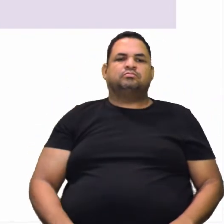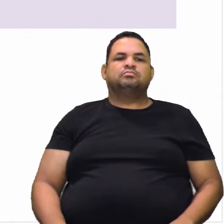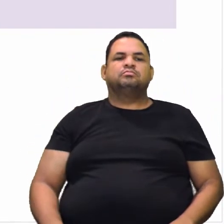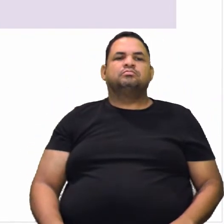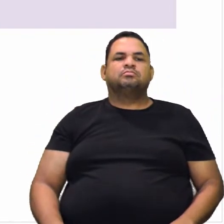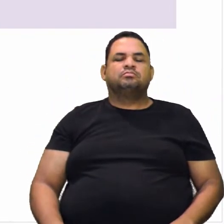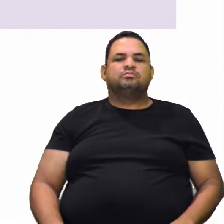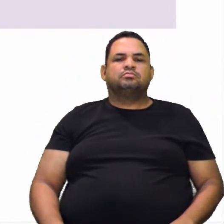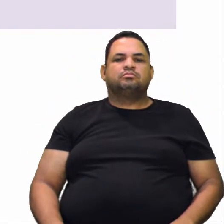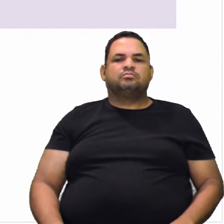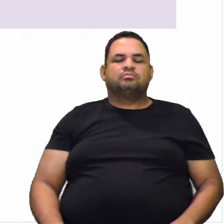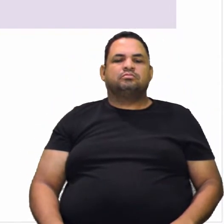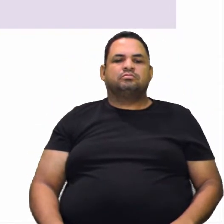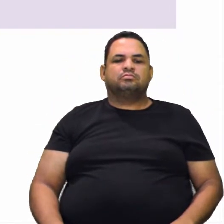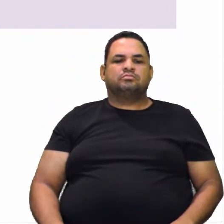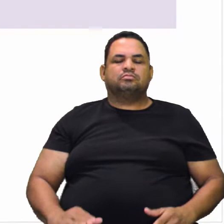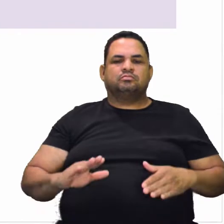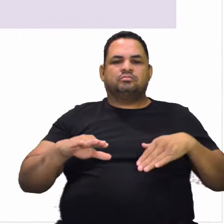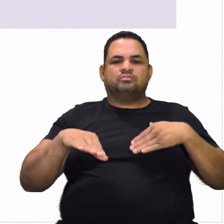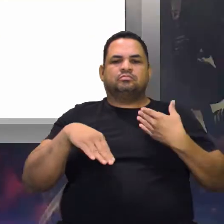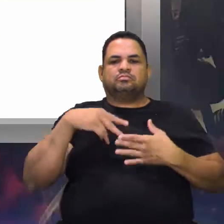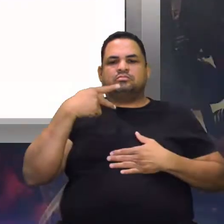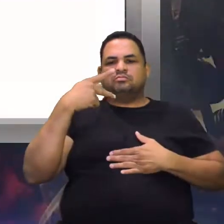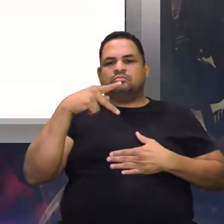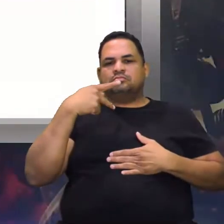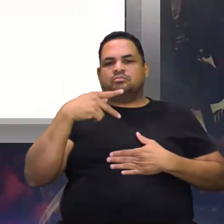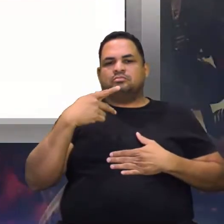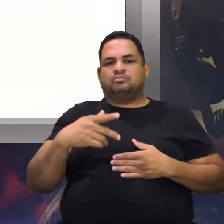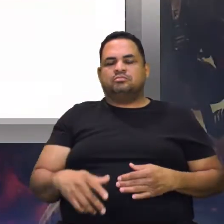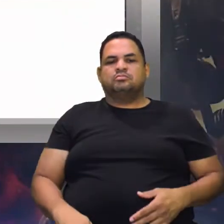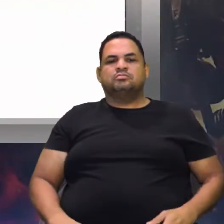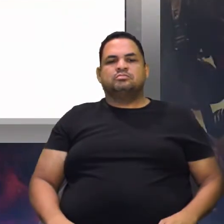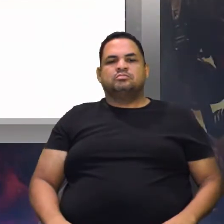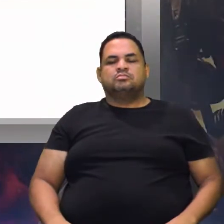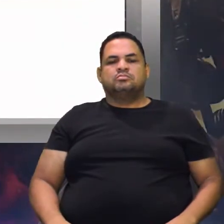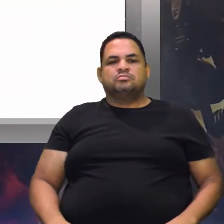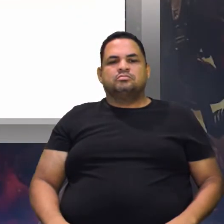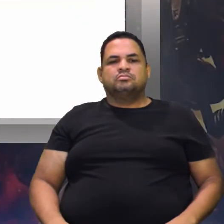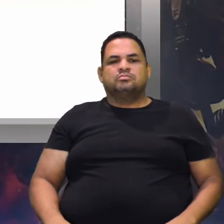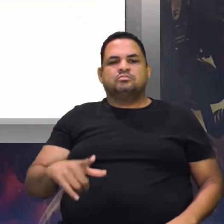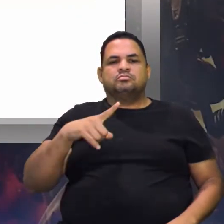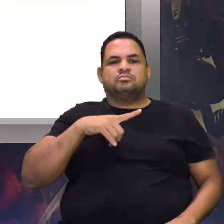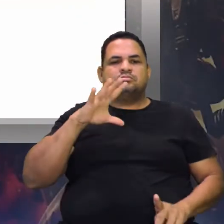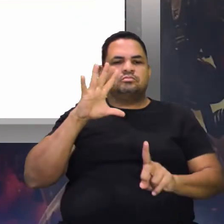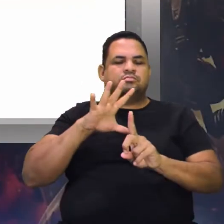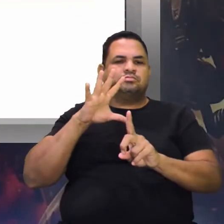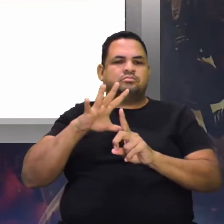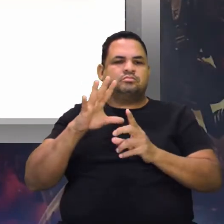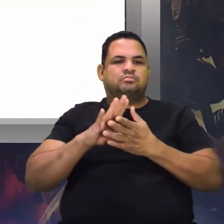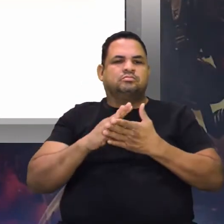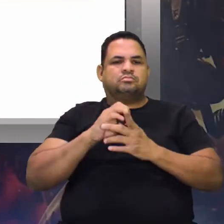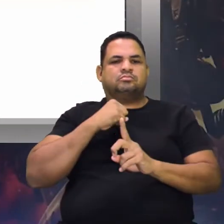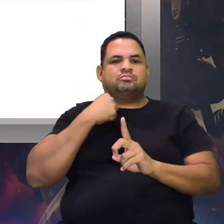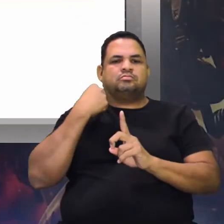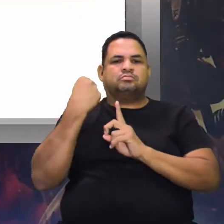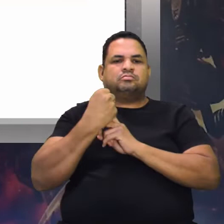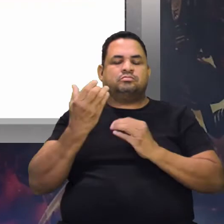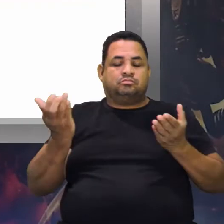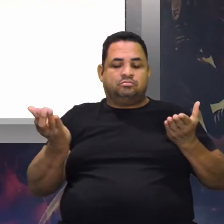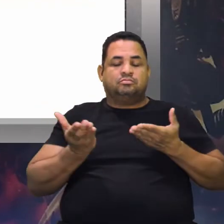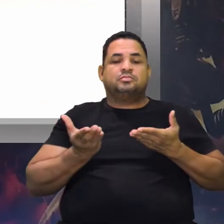Então, quando eu falo para vocês que a Grécia ela tem uma influência muito grande na sociedade até